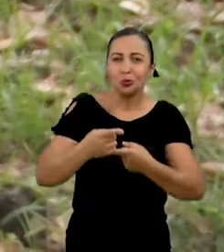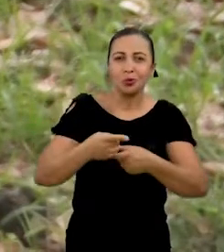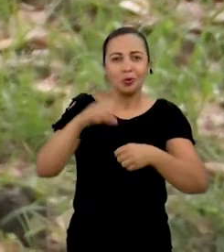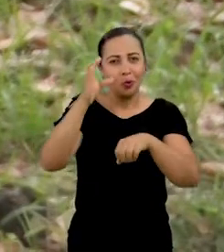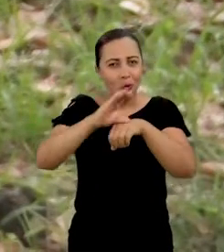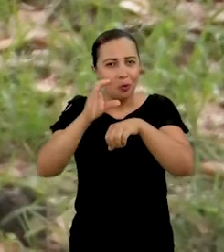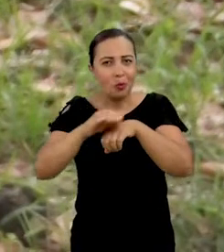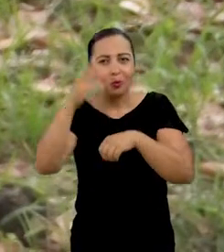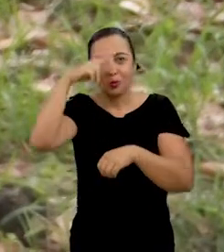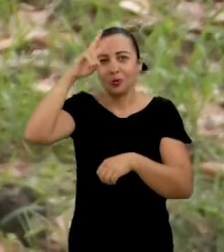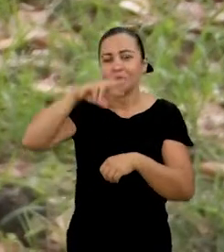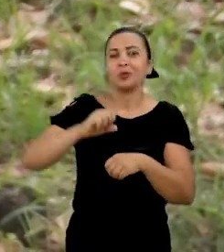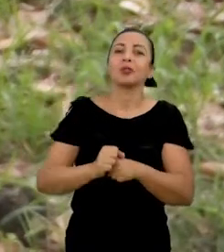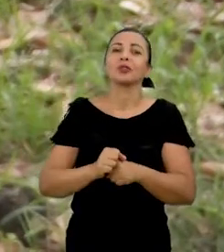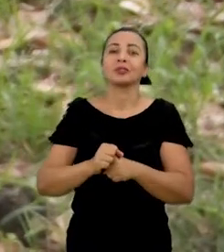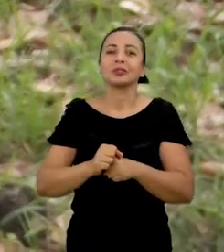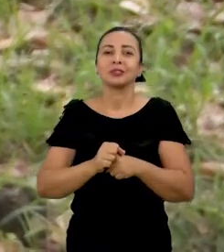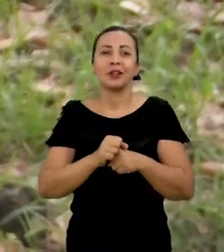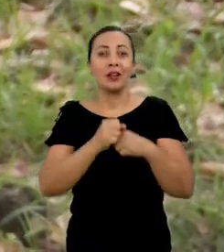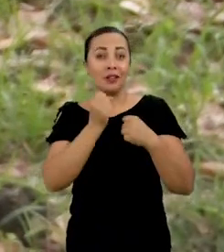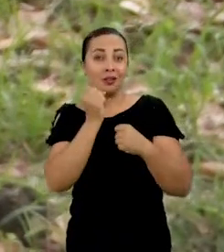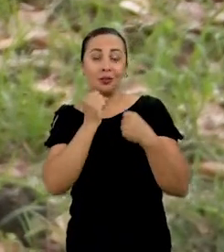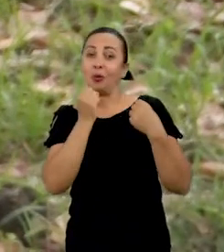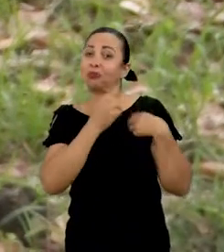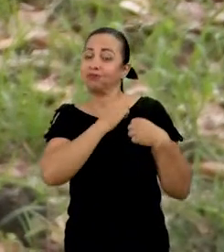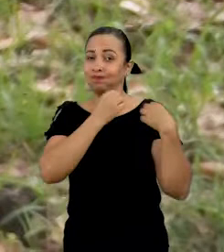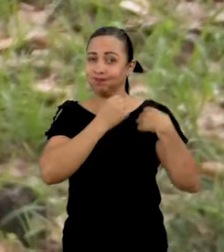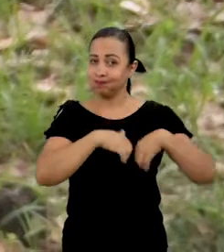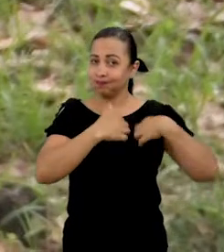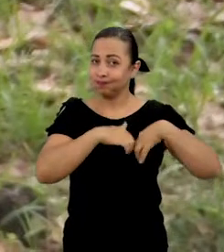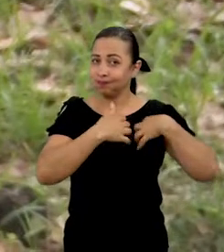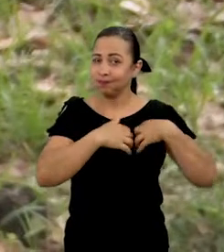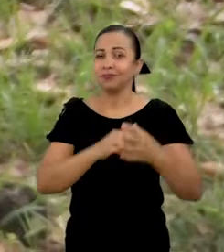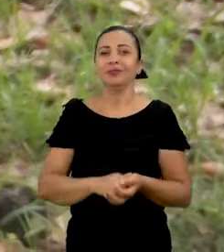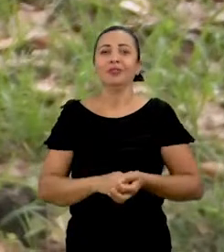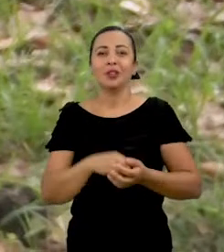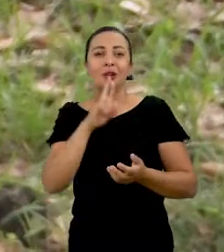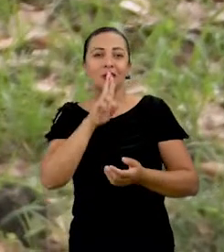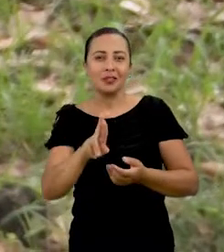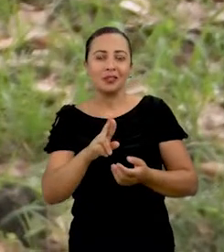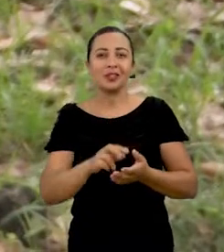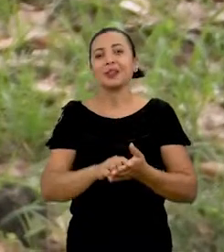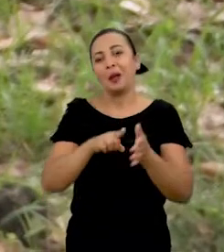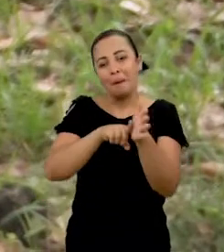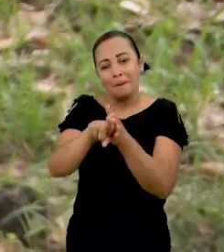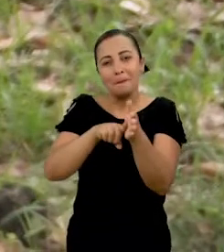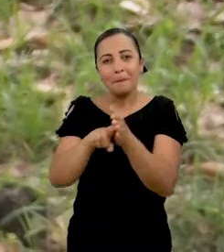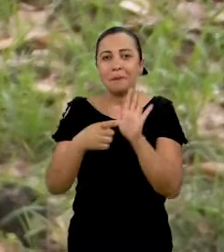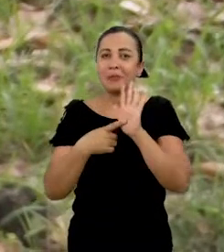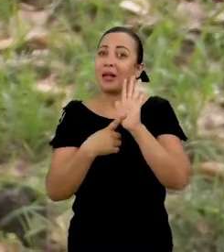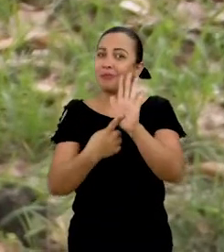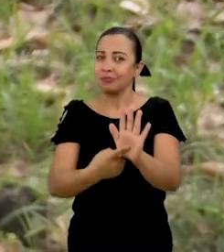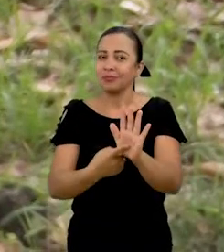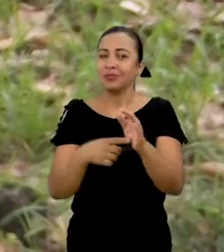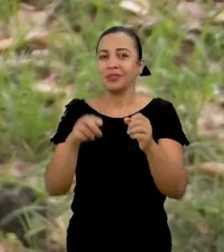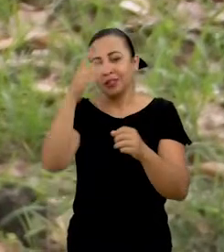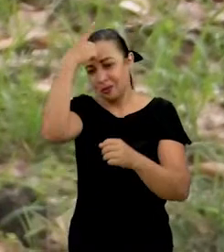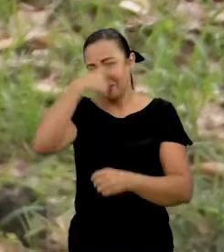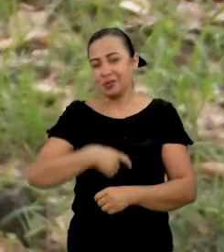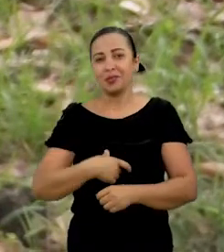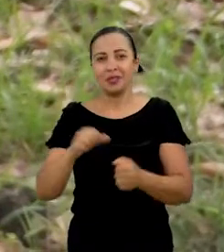quando decidiu cursar História na Universidade Federal do Rio Grande do Norte. O resultado é uma pesquisa que apresenta